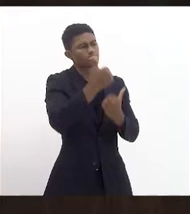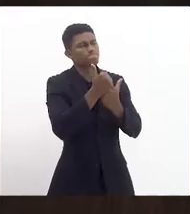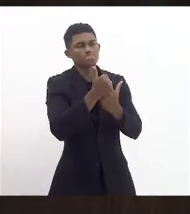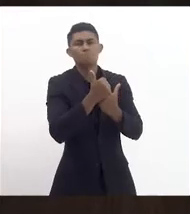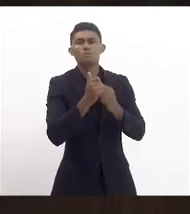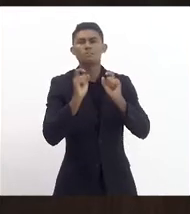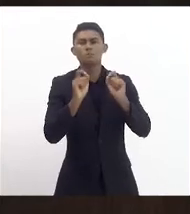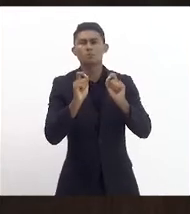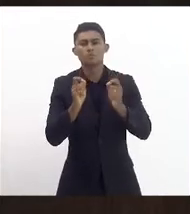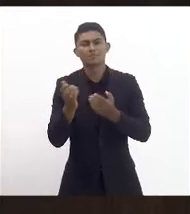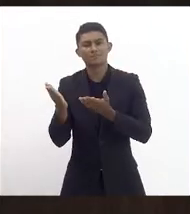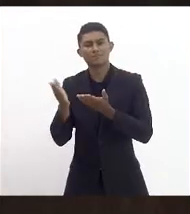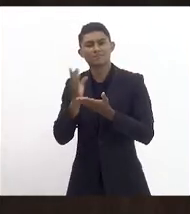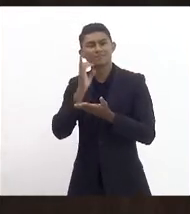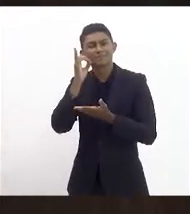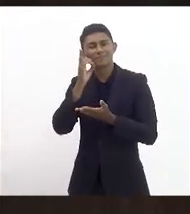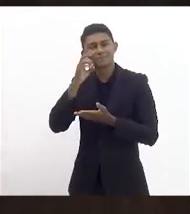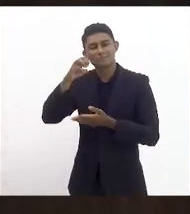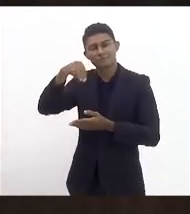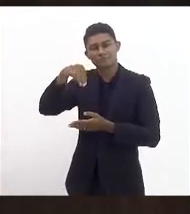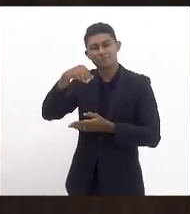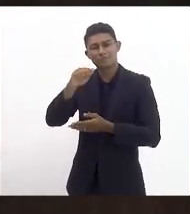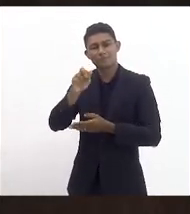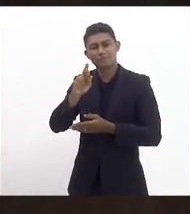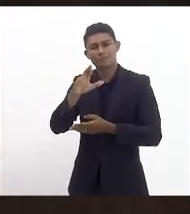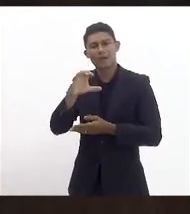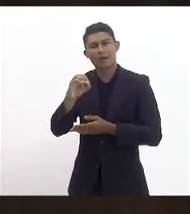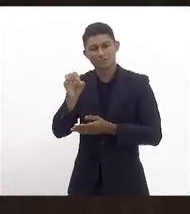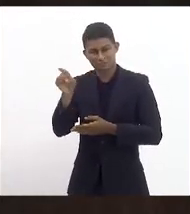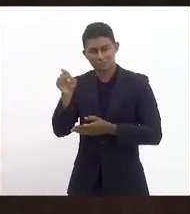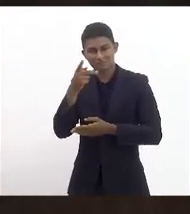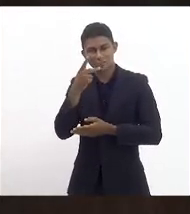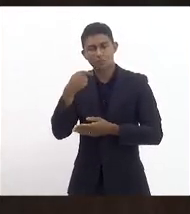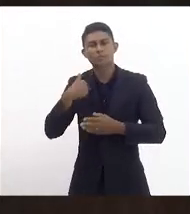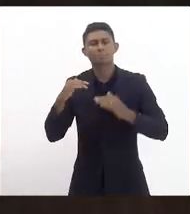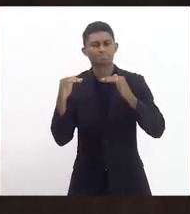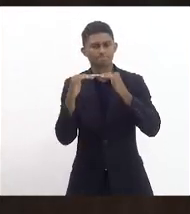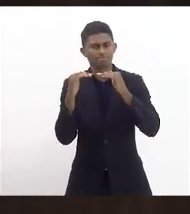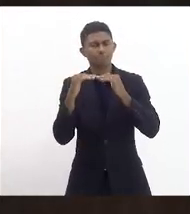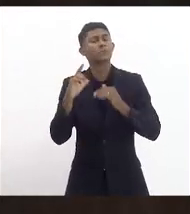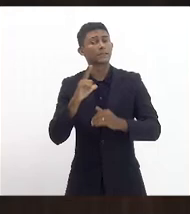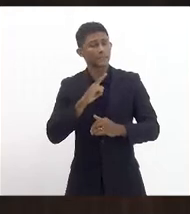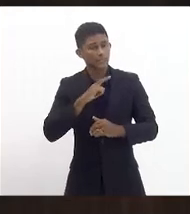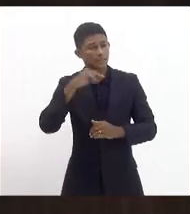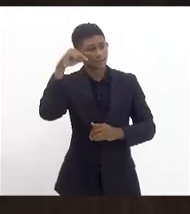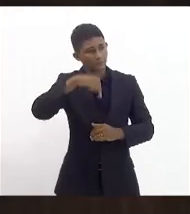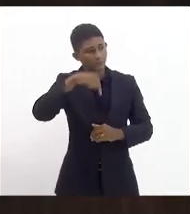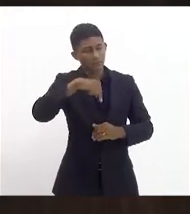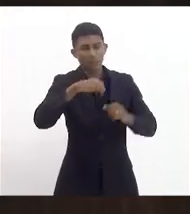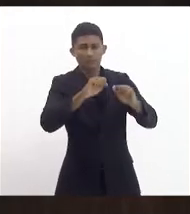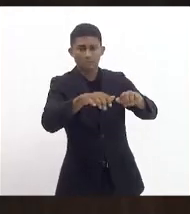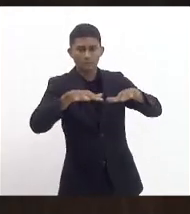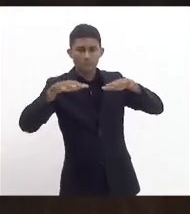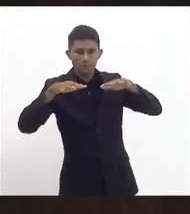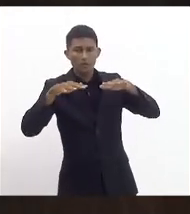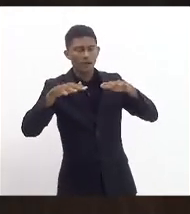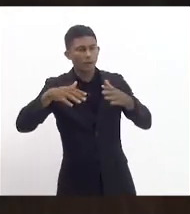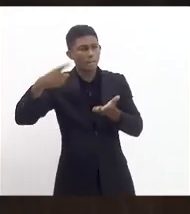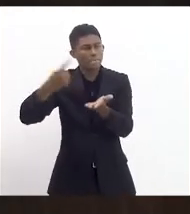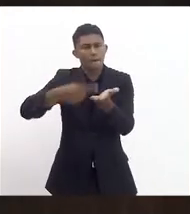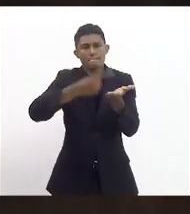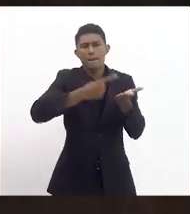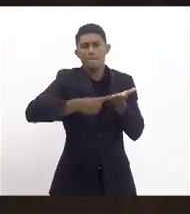do deputado Márcio Gualberto, reforçando aqui que houve um acordo em plenário para nós aguardarmos a